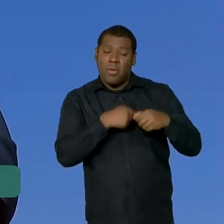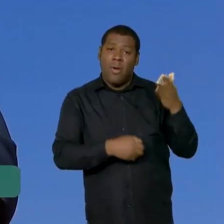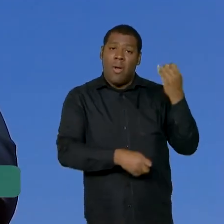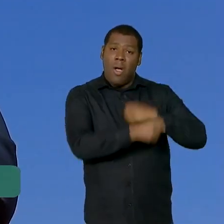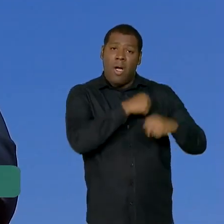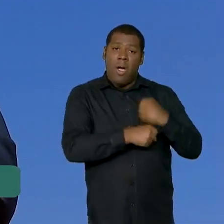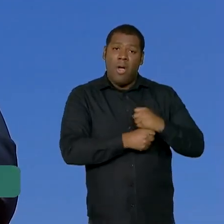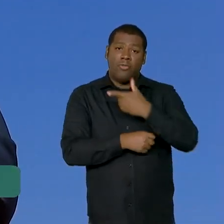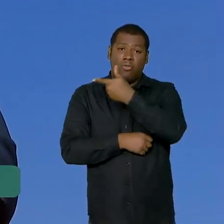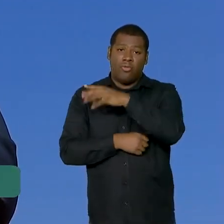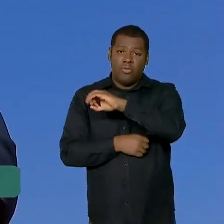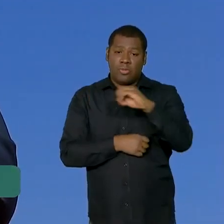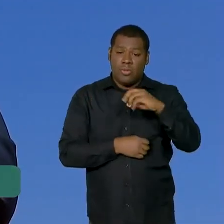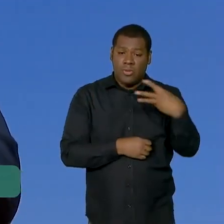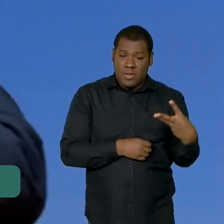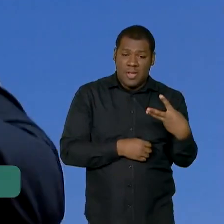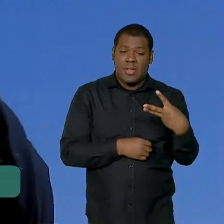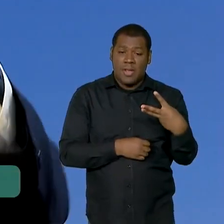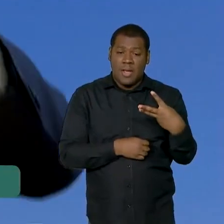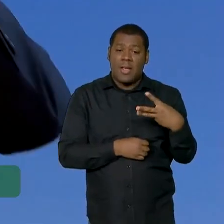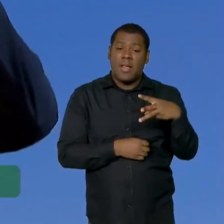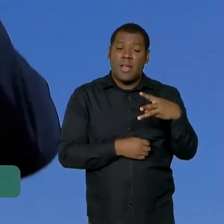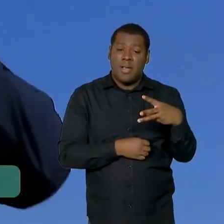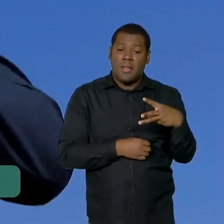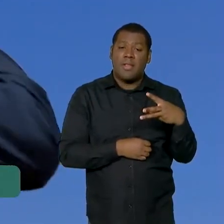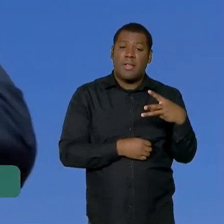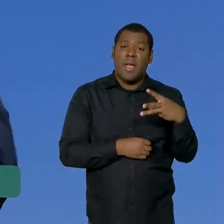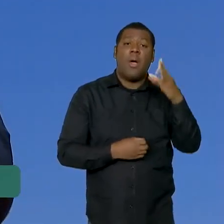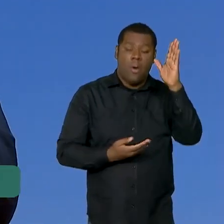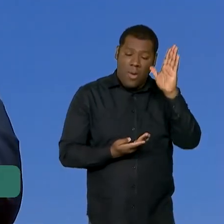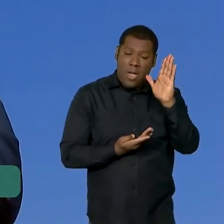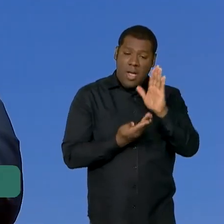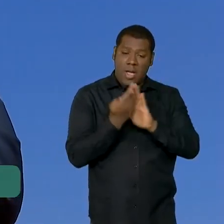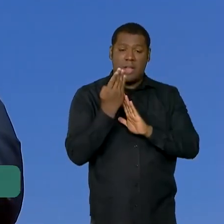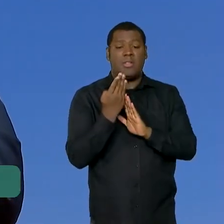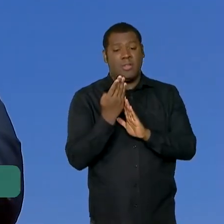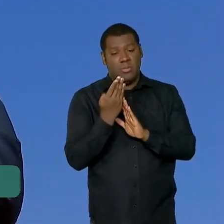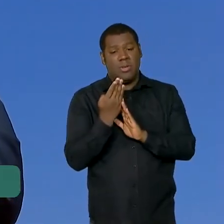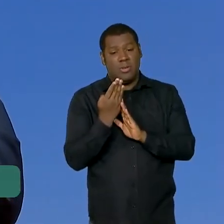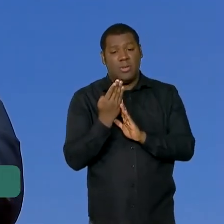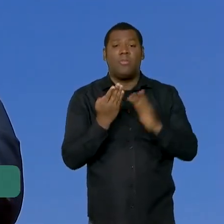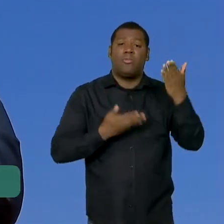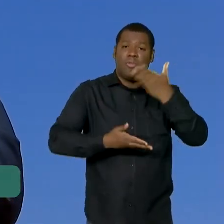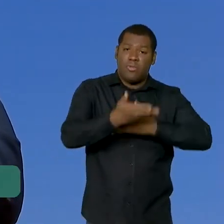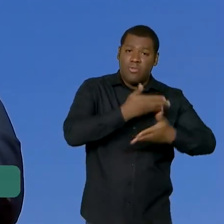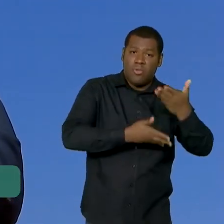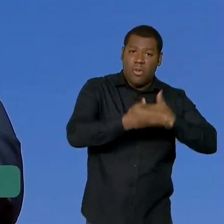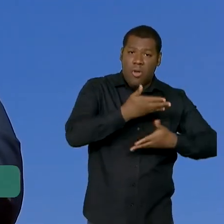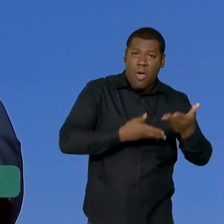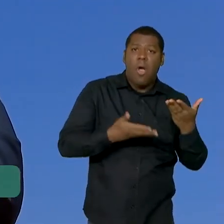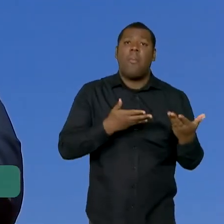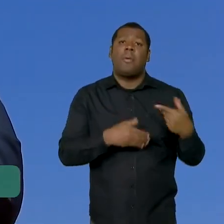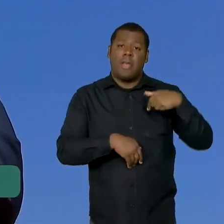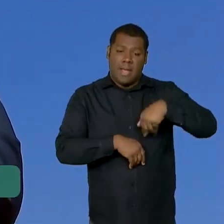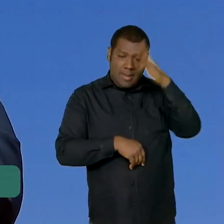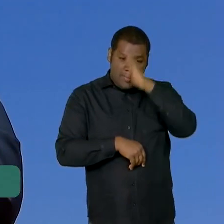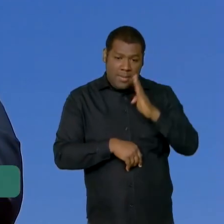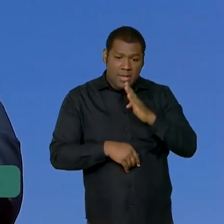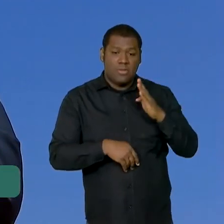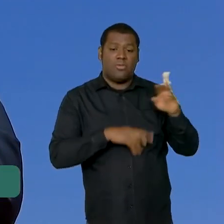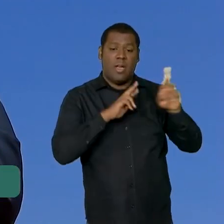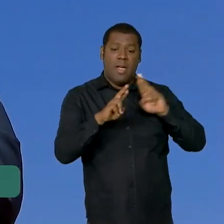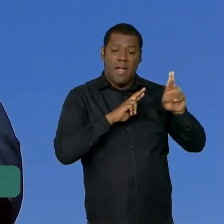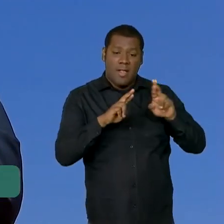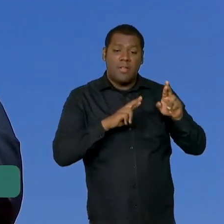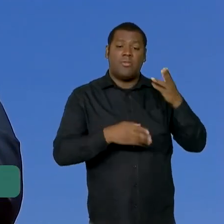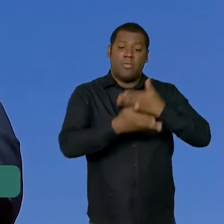nós temos estatísticas de um crescimento franco das trocas comerciais com a Colômbia, também da